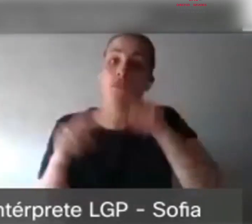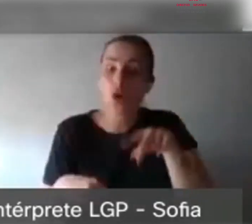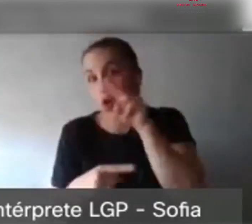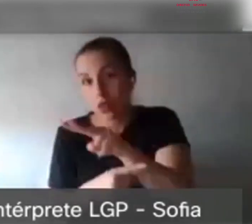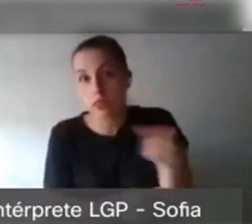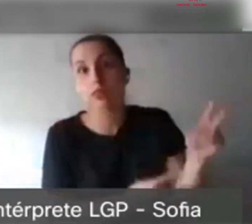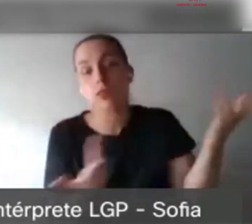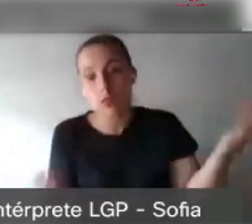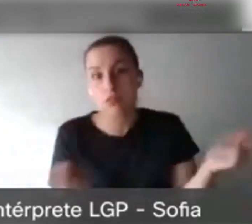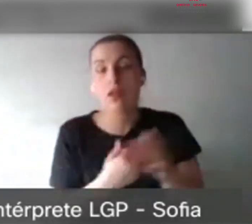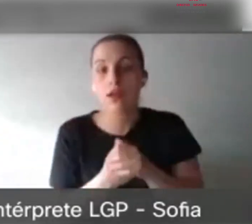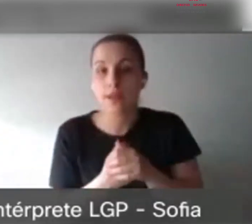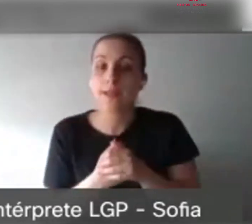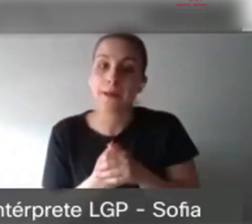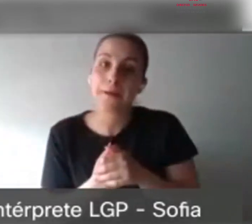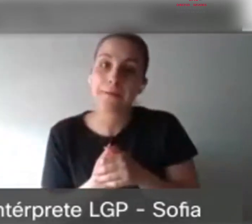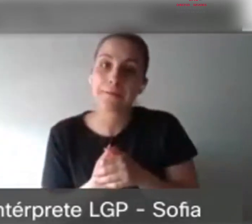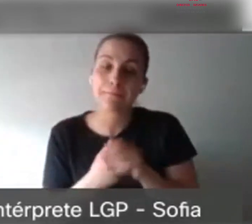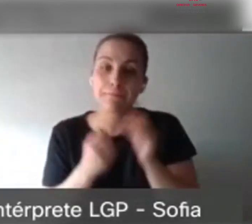exemplo, foi uma das